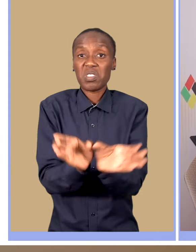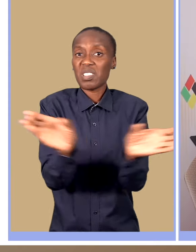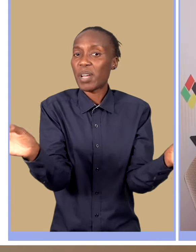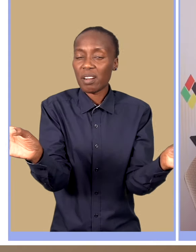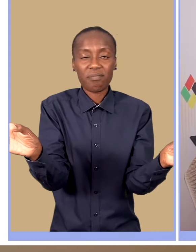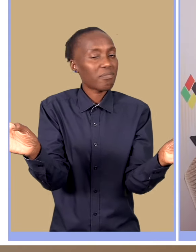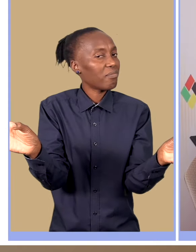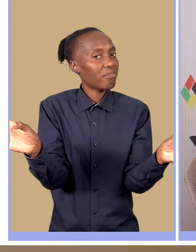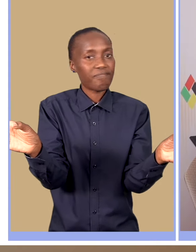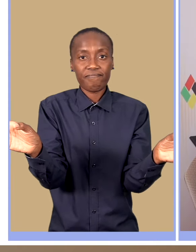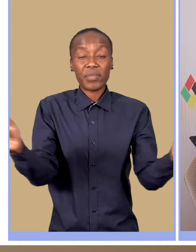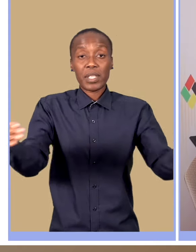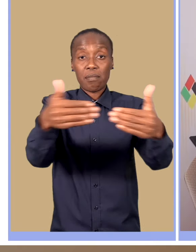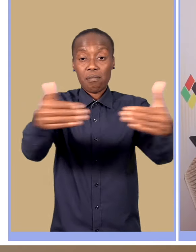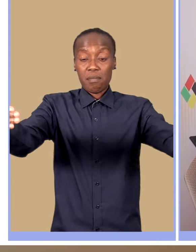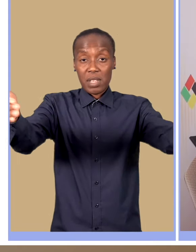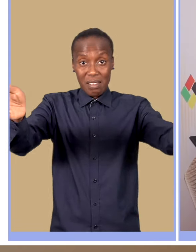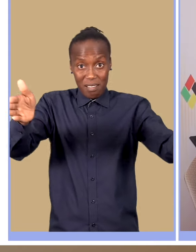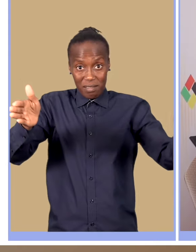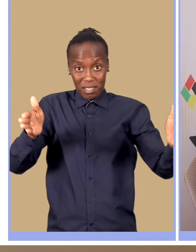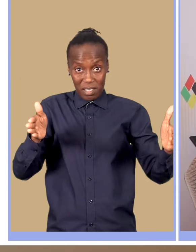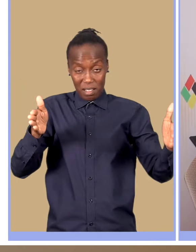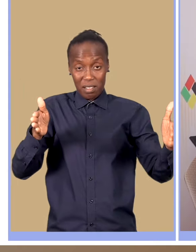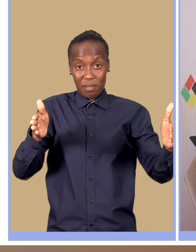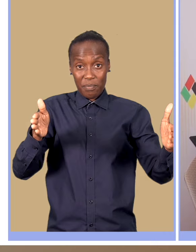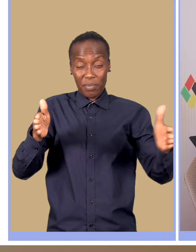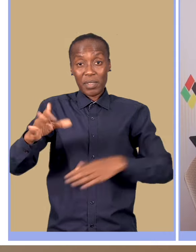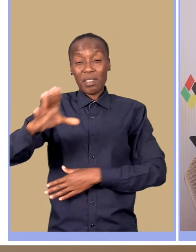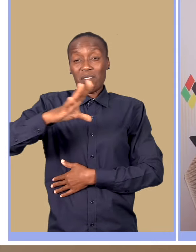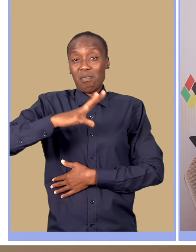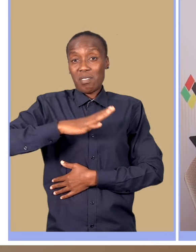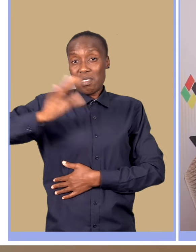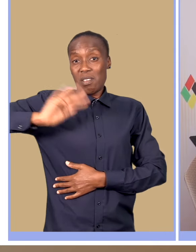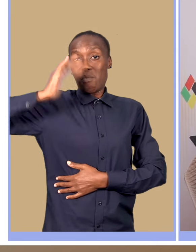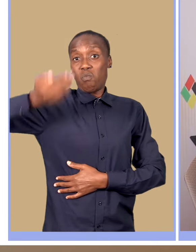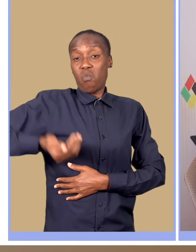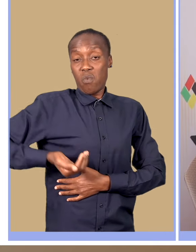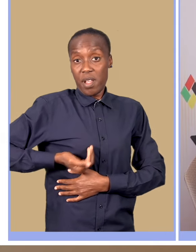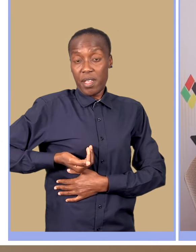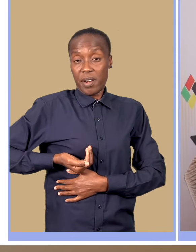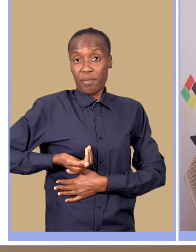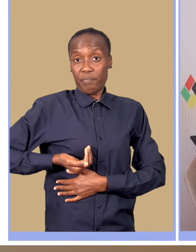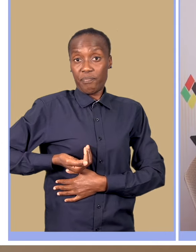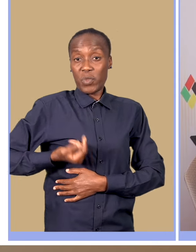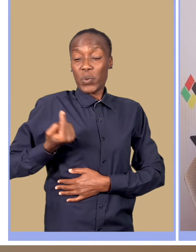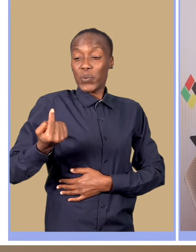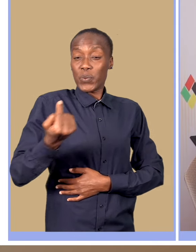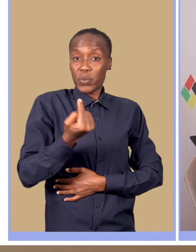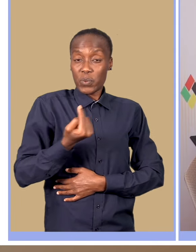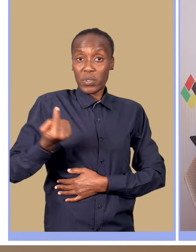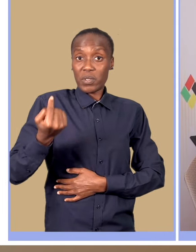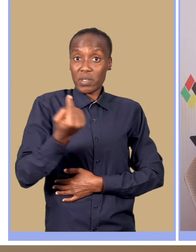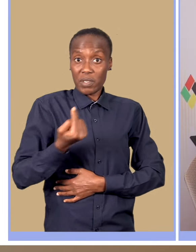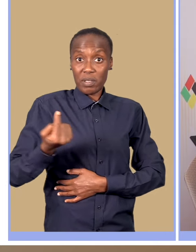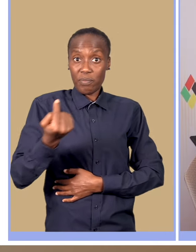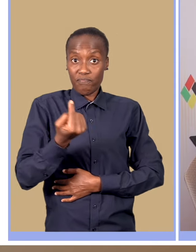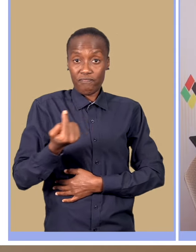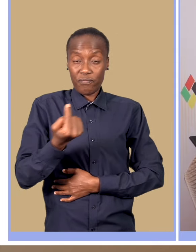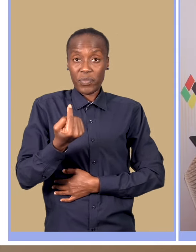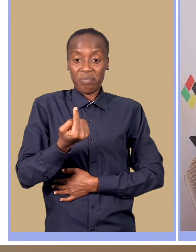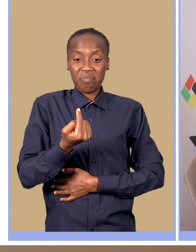E lá na sala estava uma senhora que ficava num canto, isolada. E do